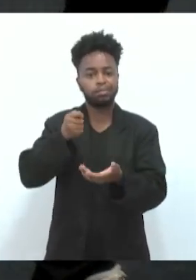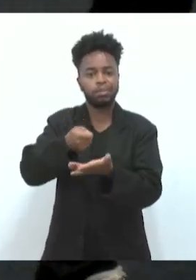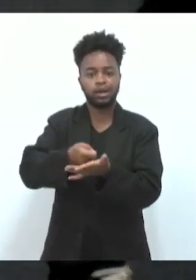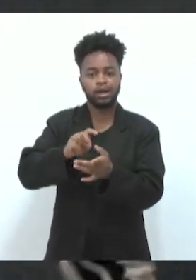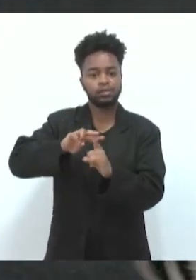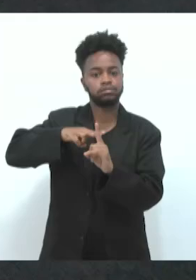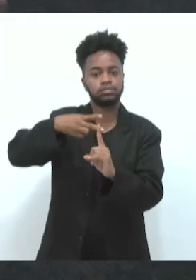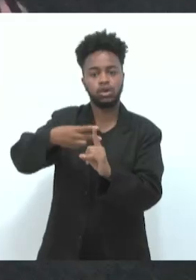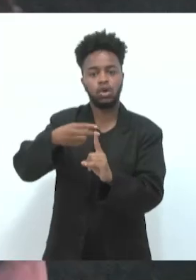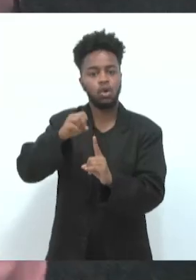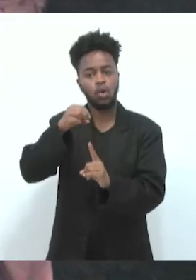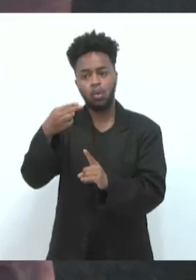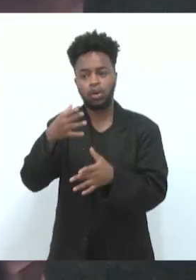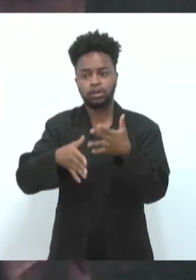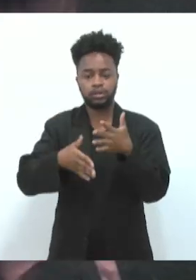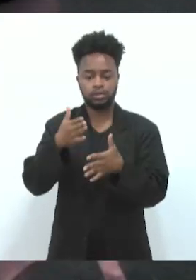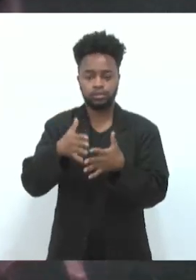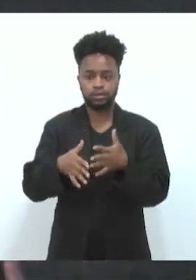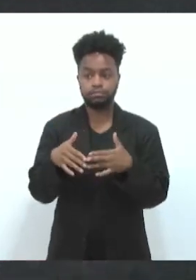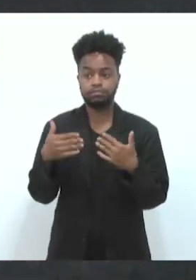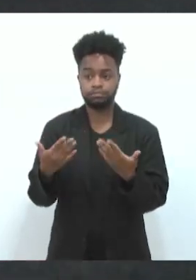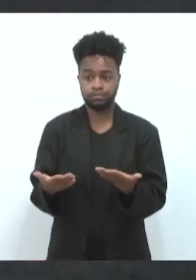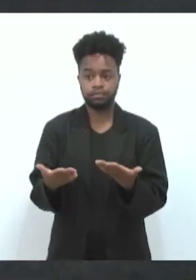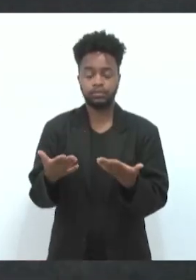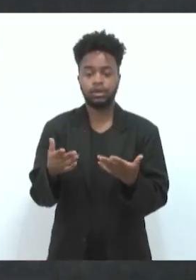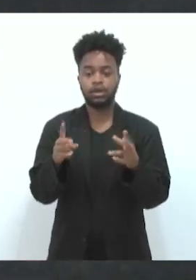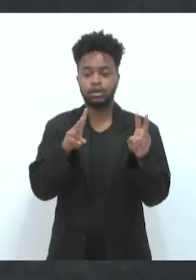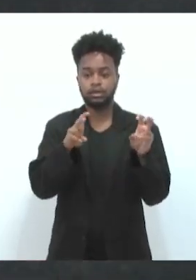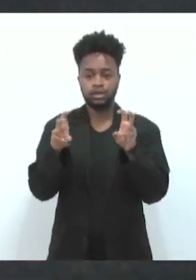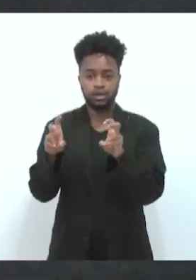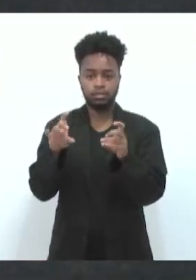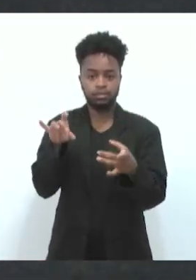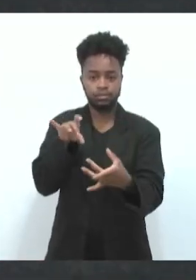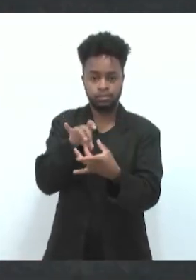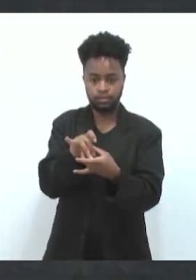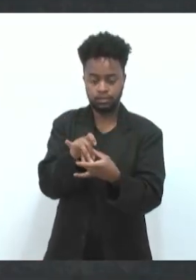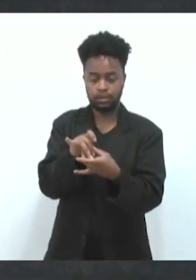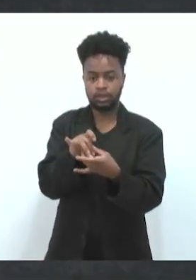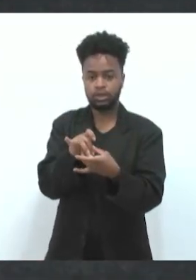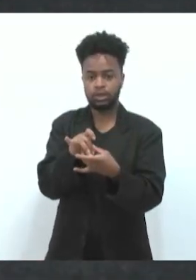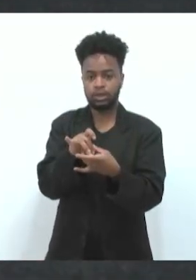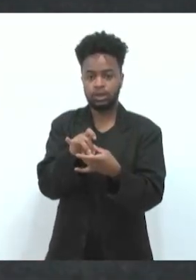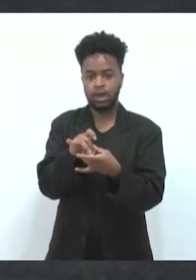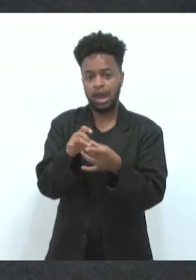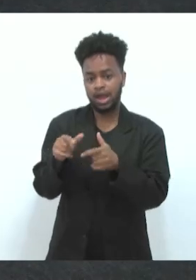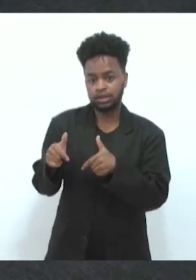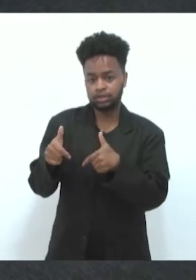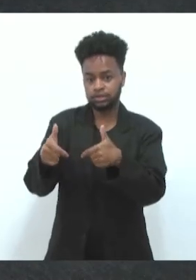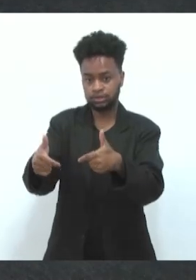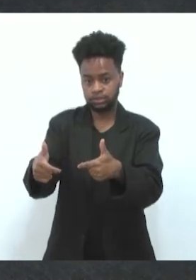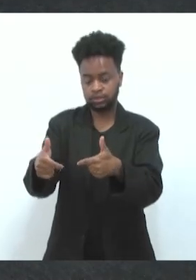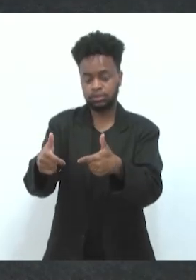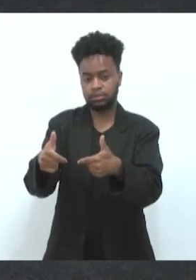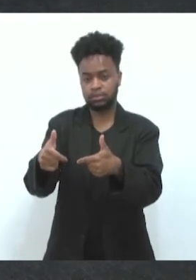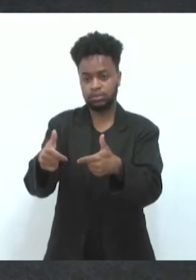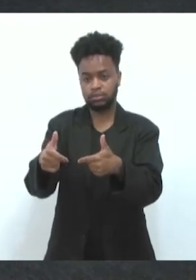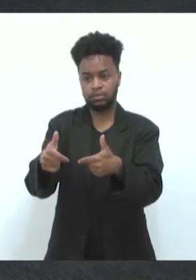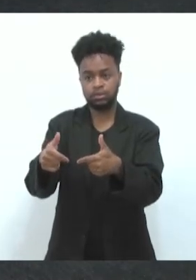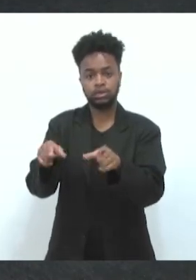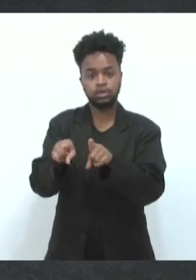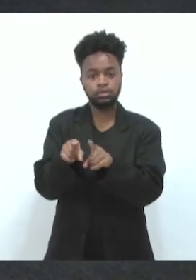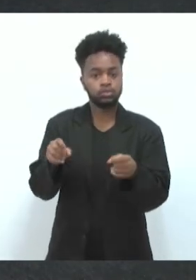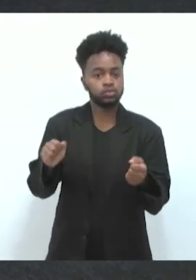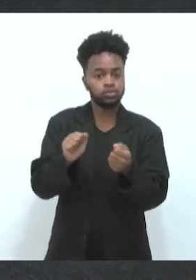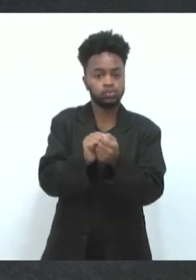mais e sem perturbar. Então, uma situação que conciliava a questão da operacionalidade com a questão